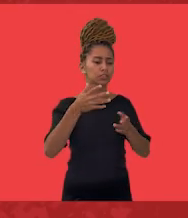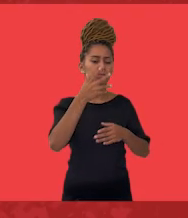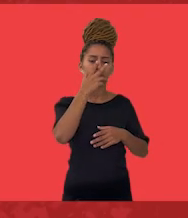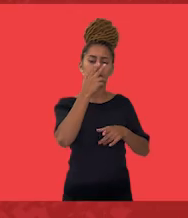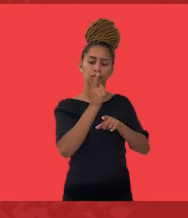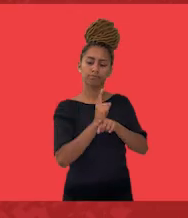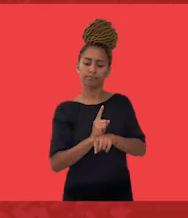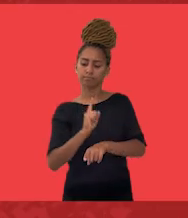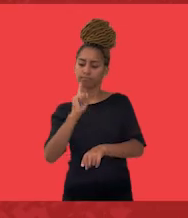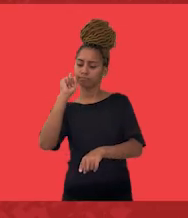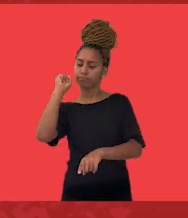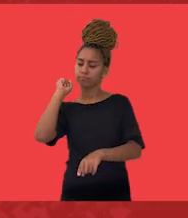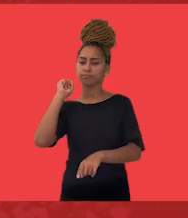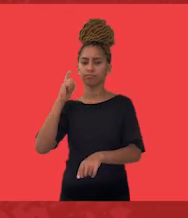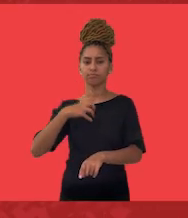Sonhar contigo